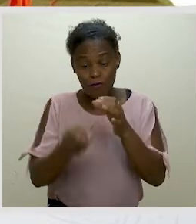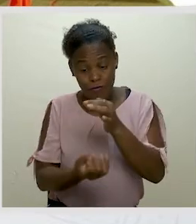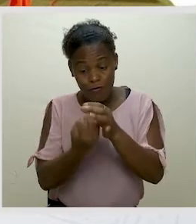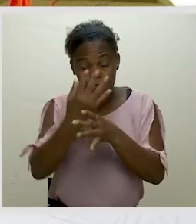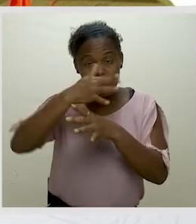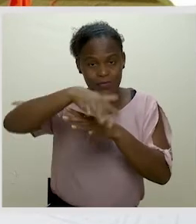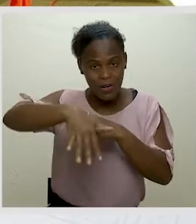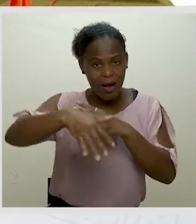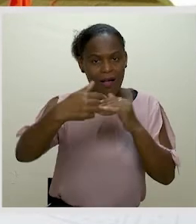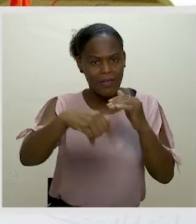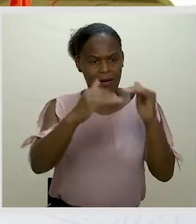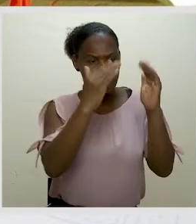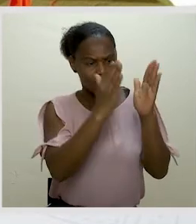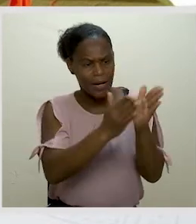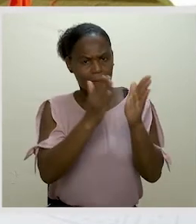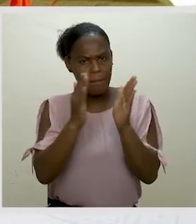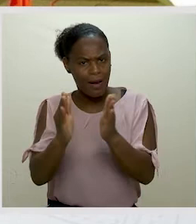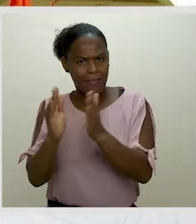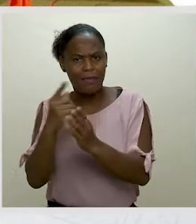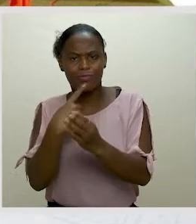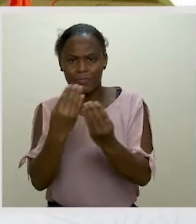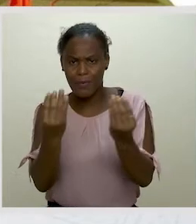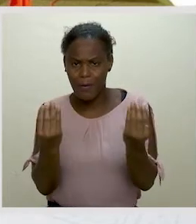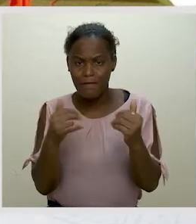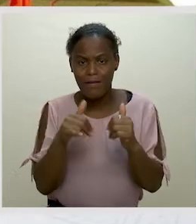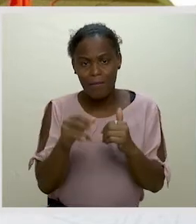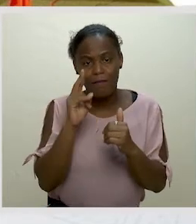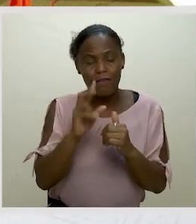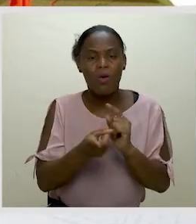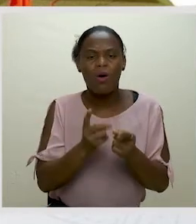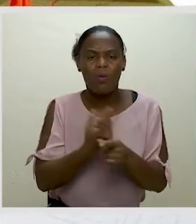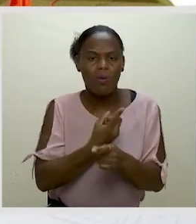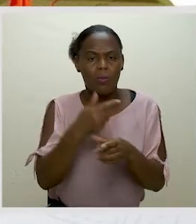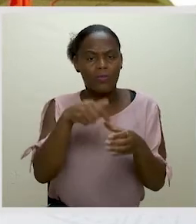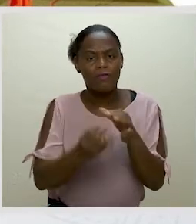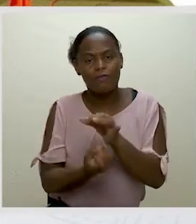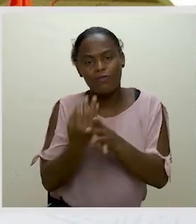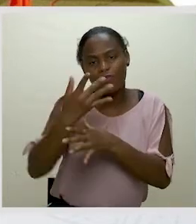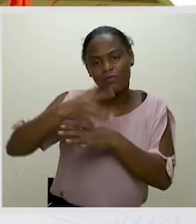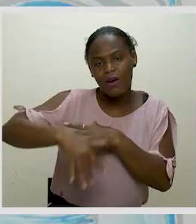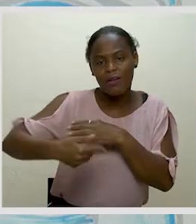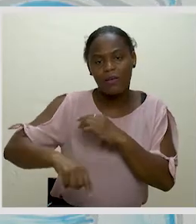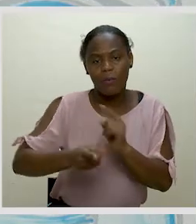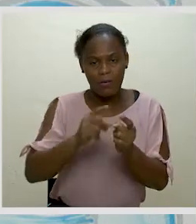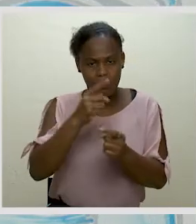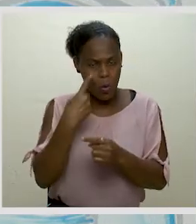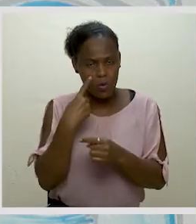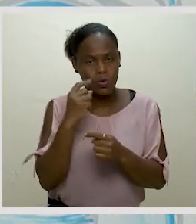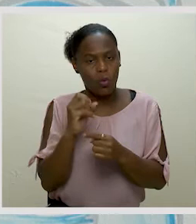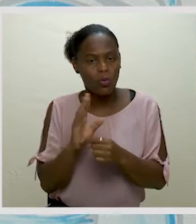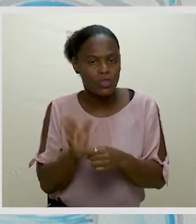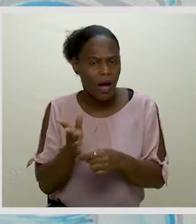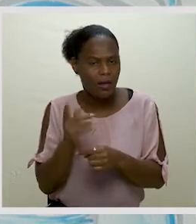várias partes, não é? Vamos então conferir as partes que constituem um vulcão. Alguém conhece alguma parte, ou já